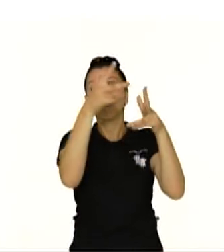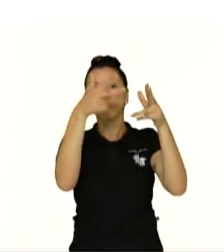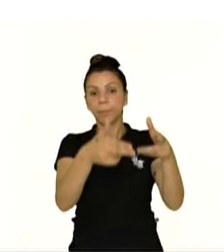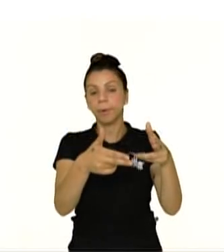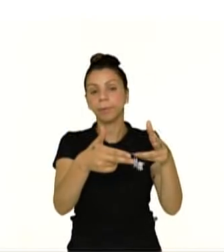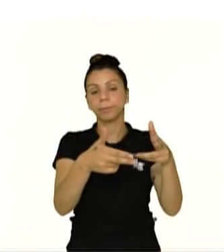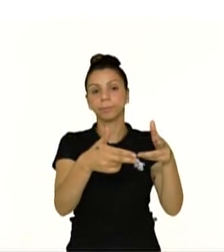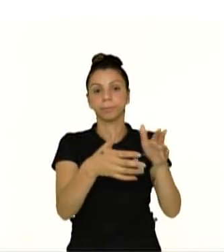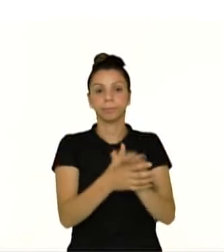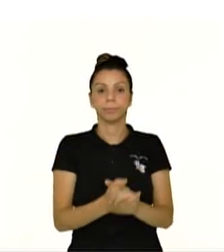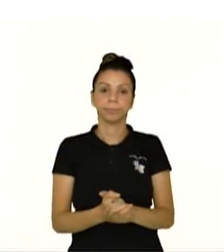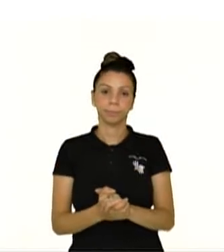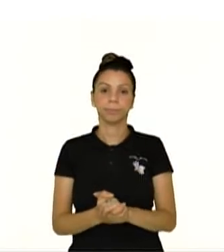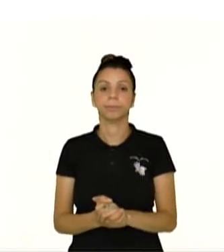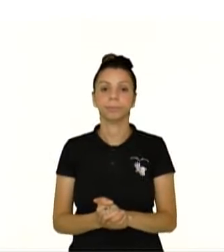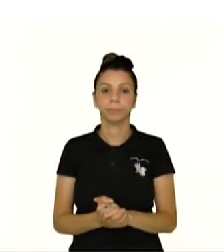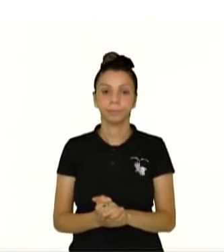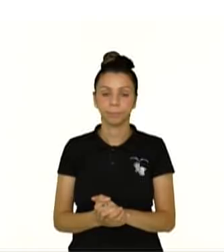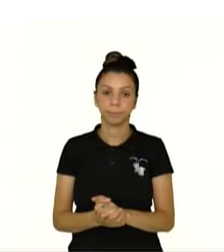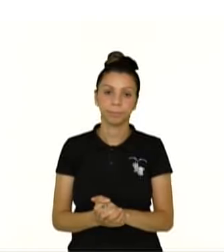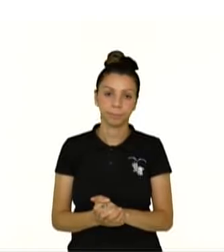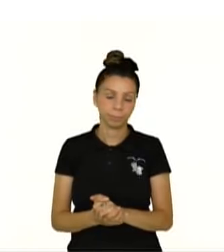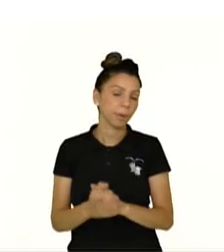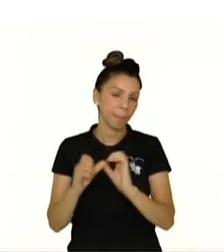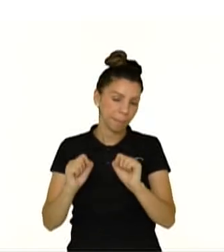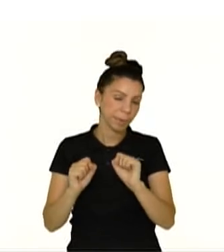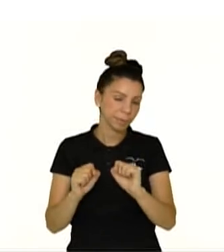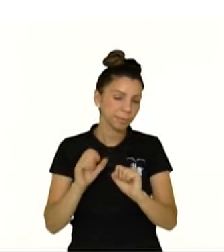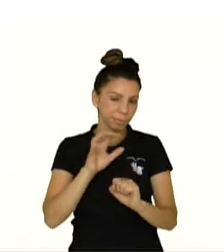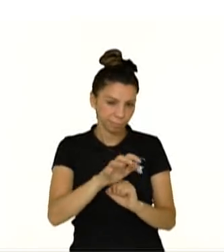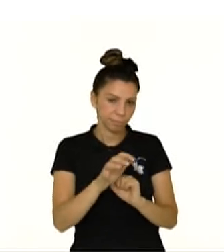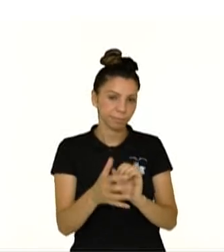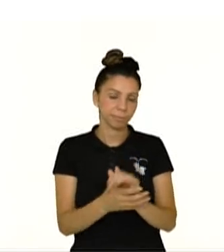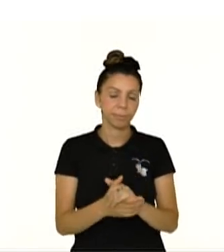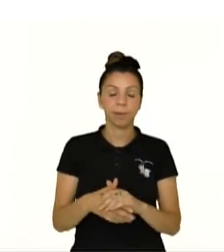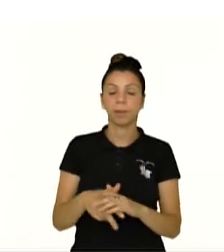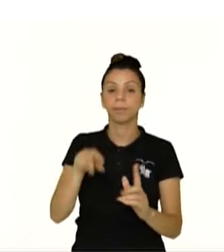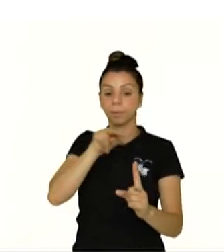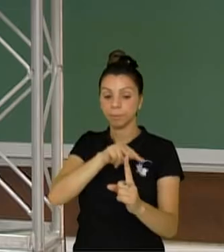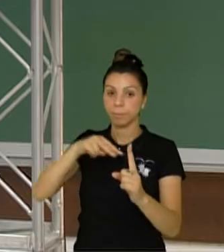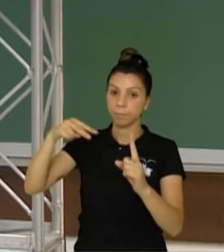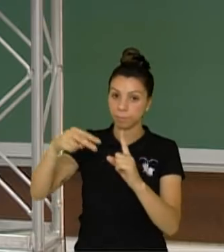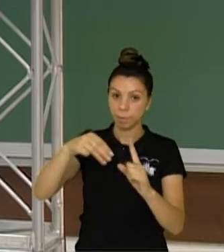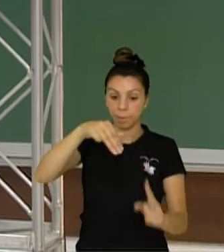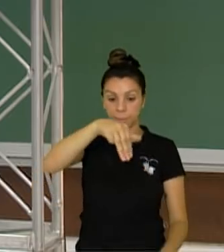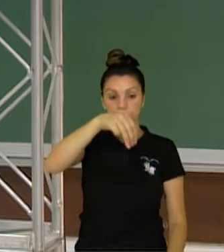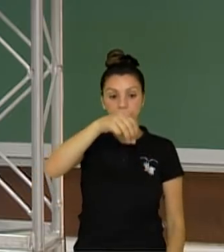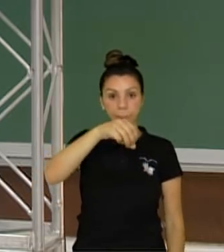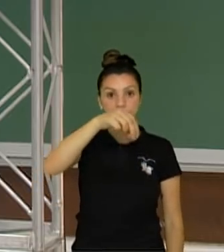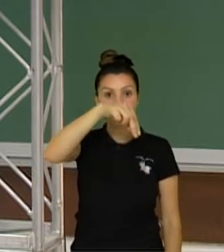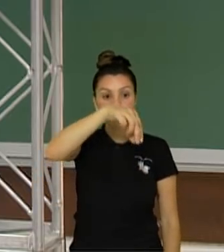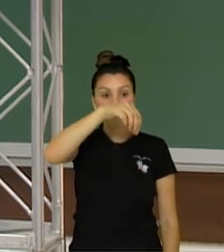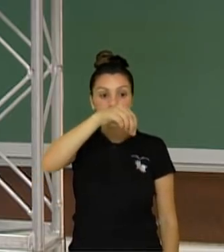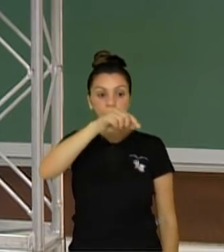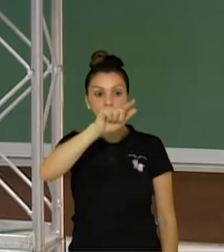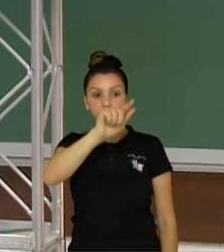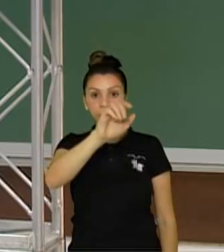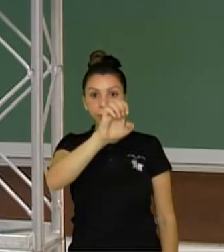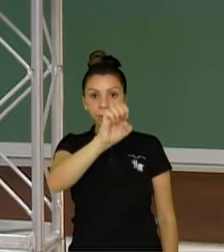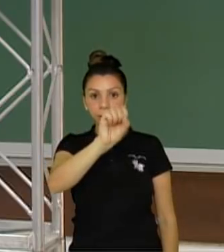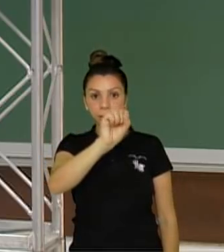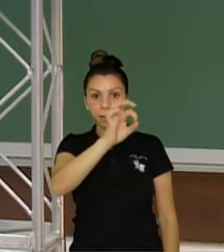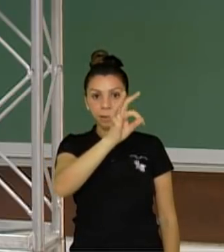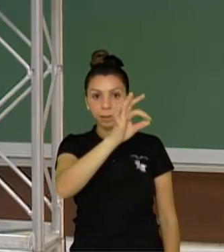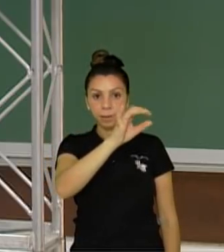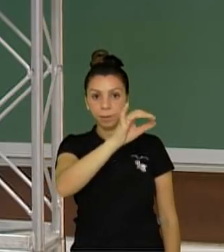a mesma fonte geradora, podemos dizer assim. Essa é a visão monogenista, que,